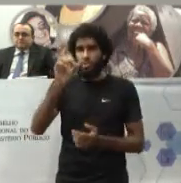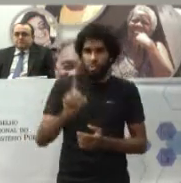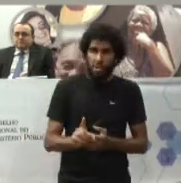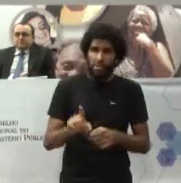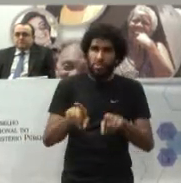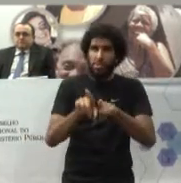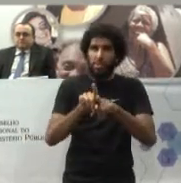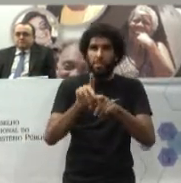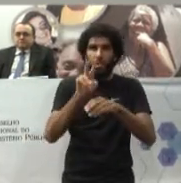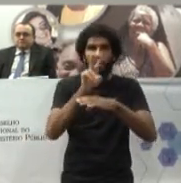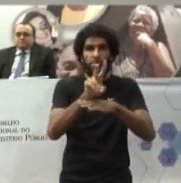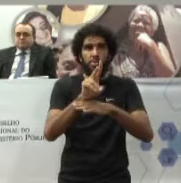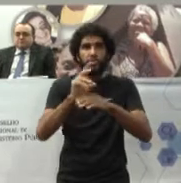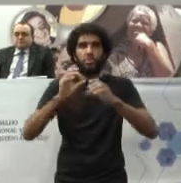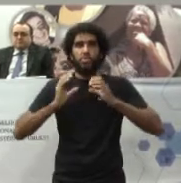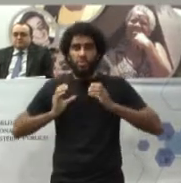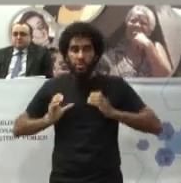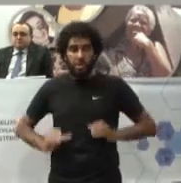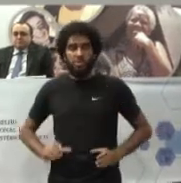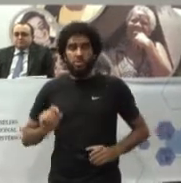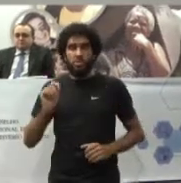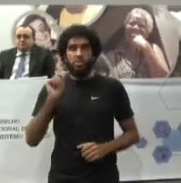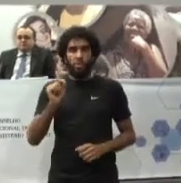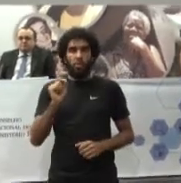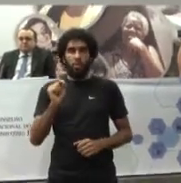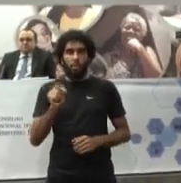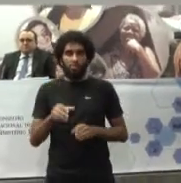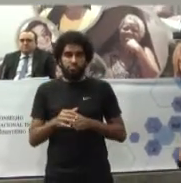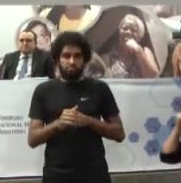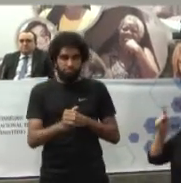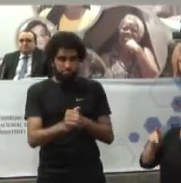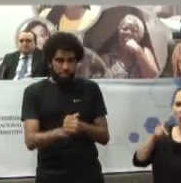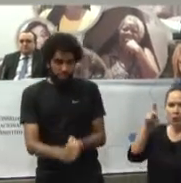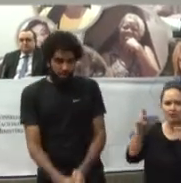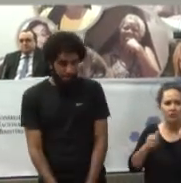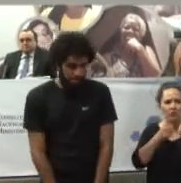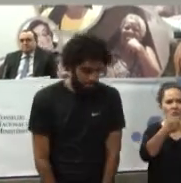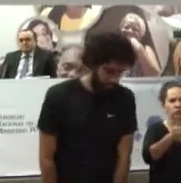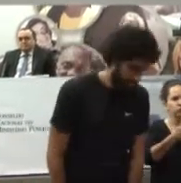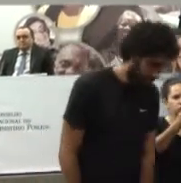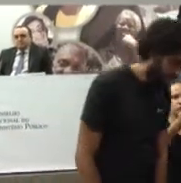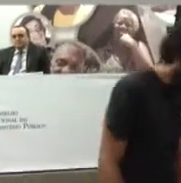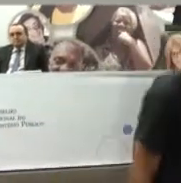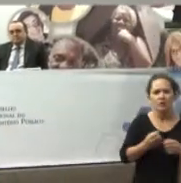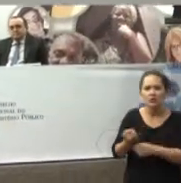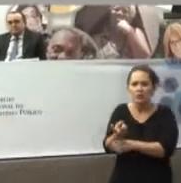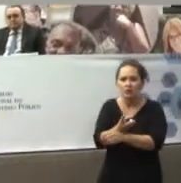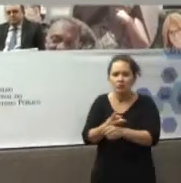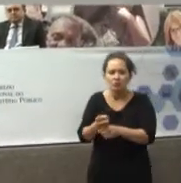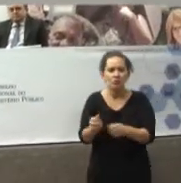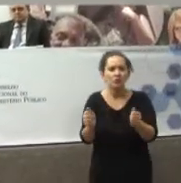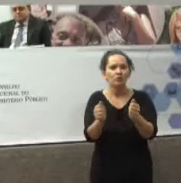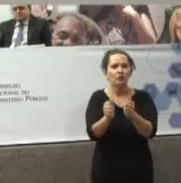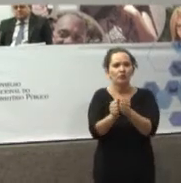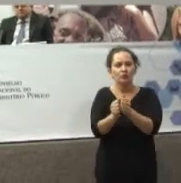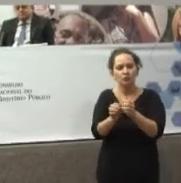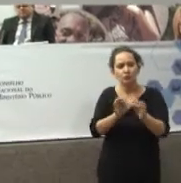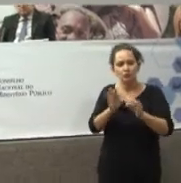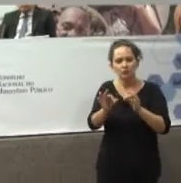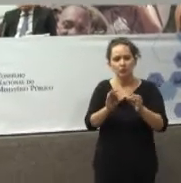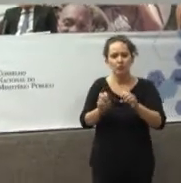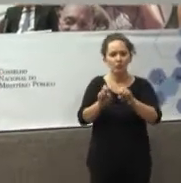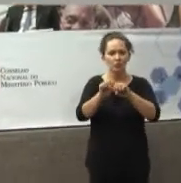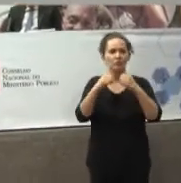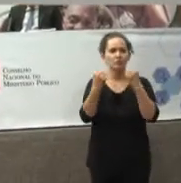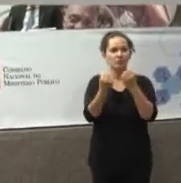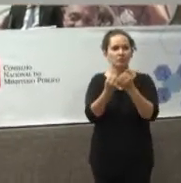defesa a dos cidadãos a acompanharem a buscarem junto ao controle social o produto